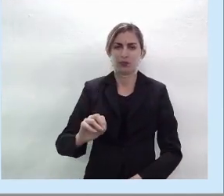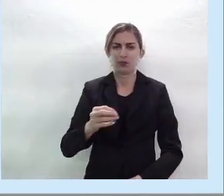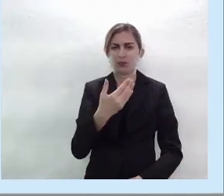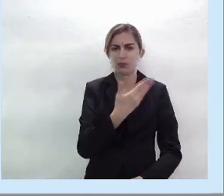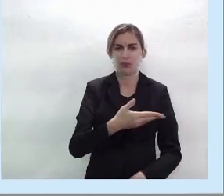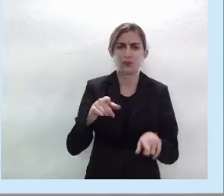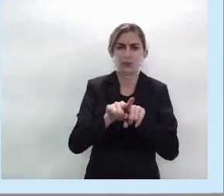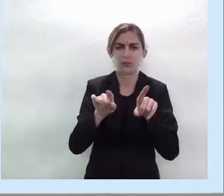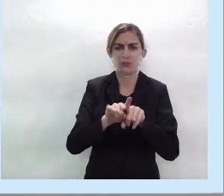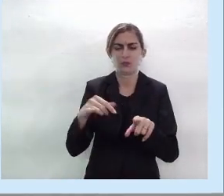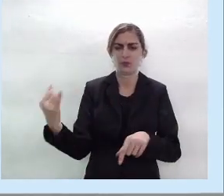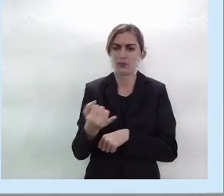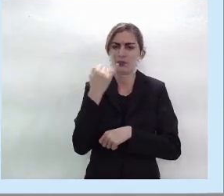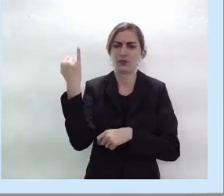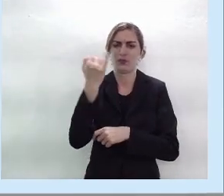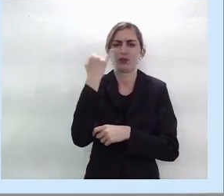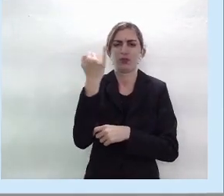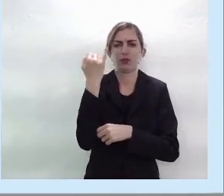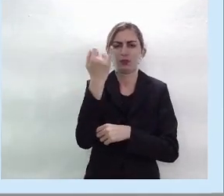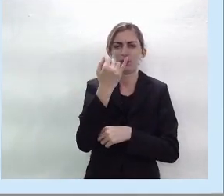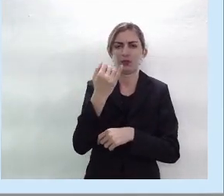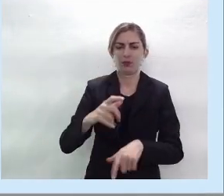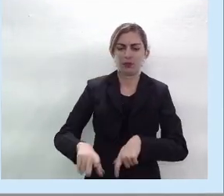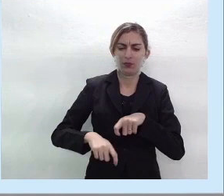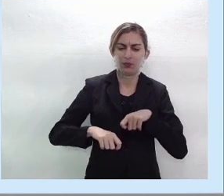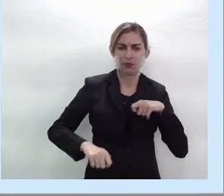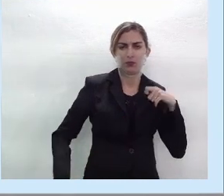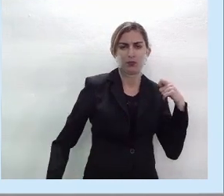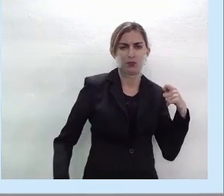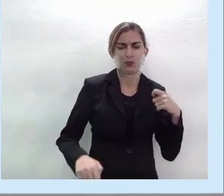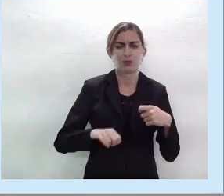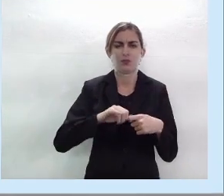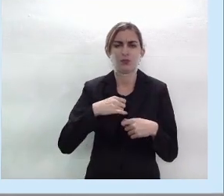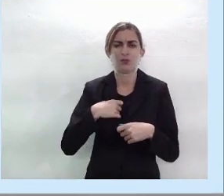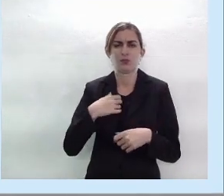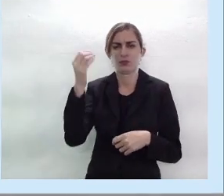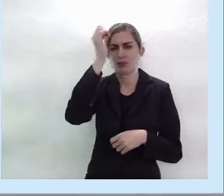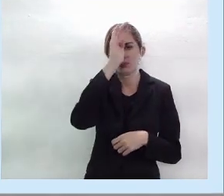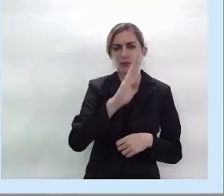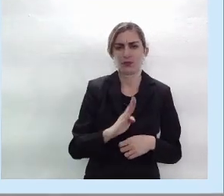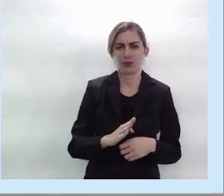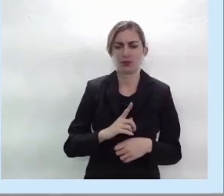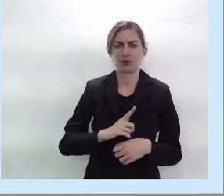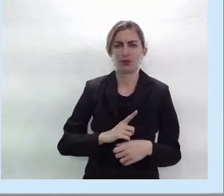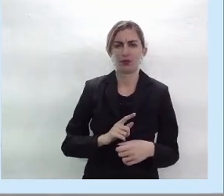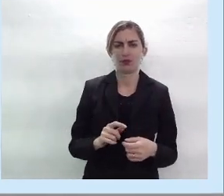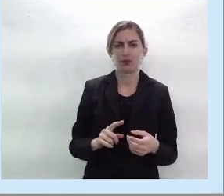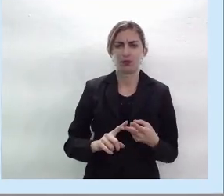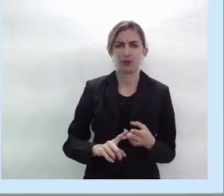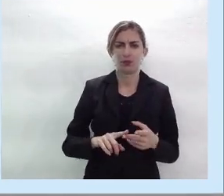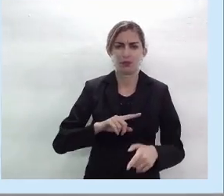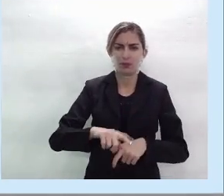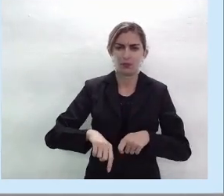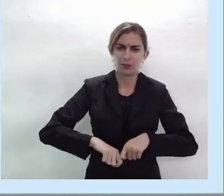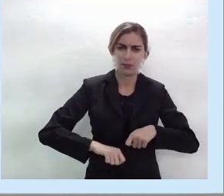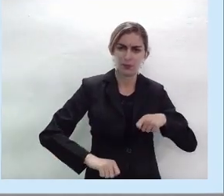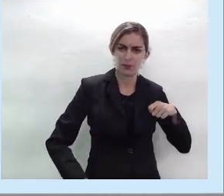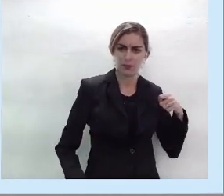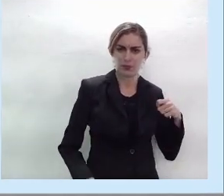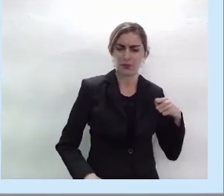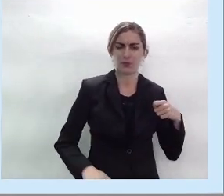Mário Aleixo, que também tem uma grande importância no jiu-jitsu brasileiro, né? A